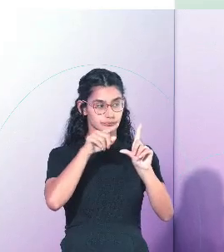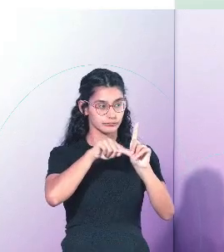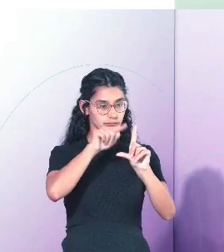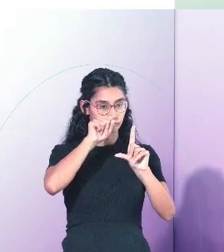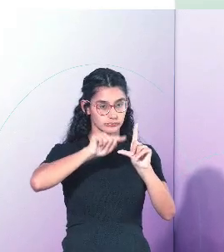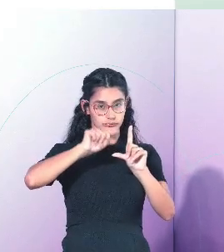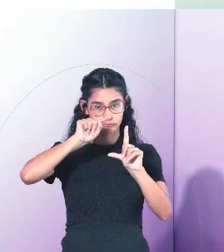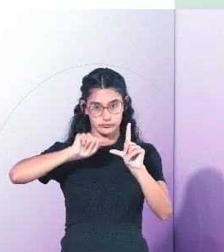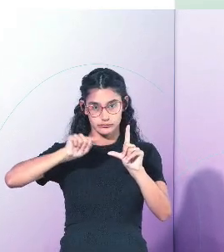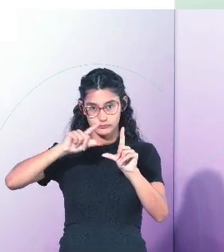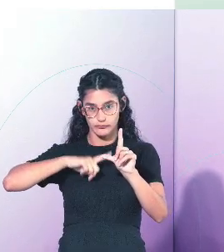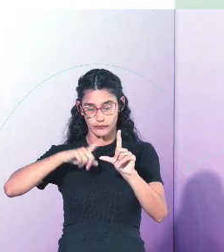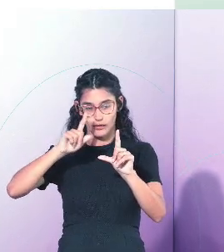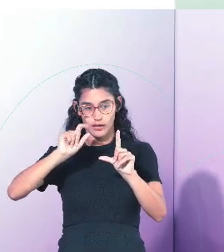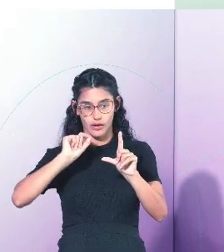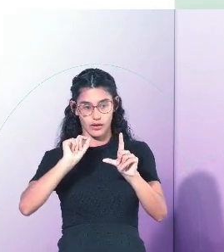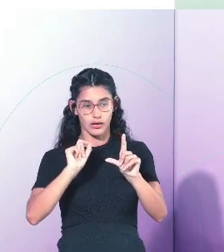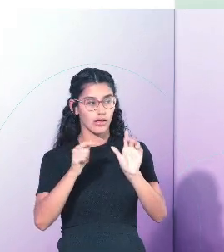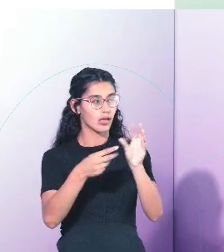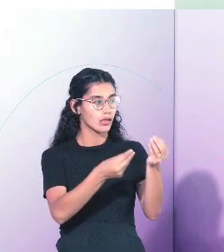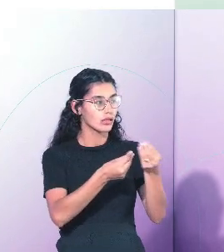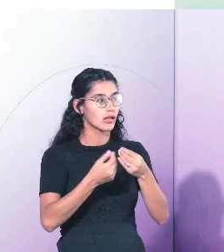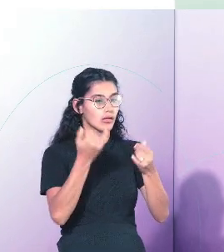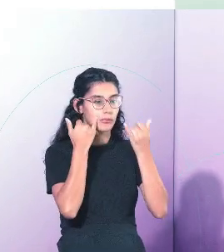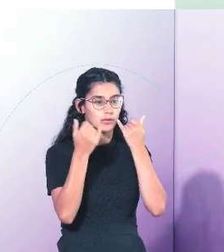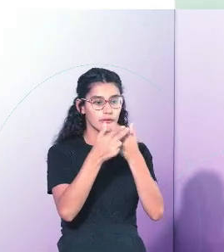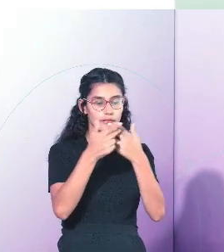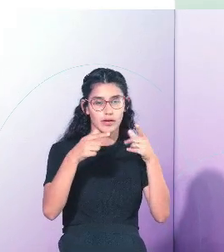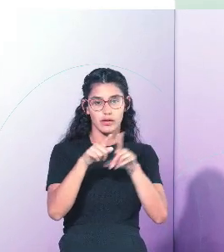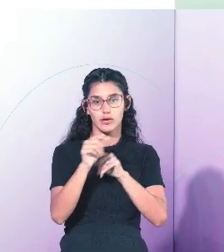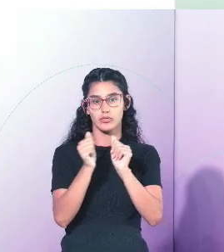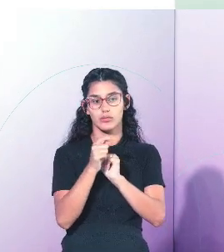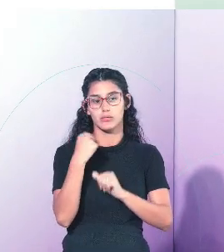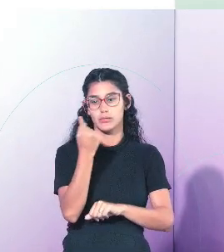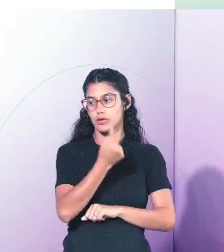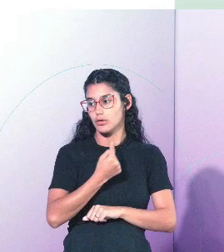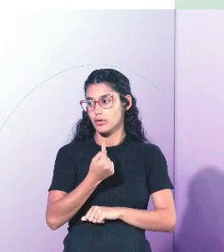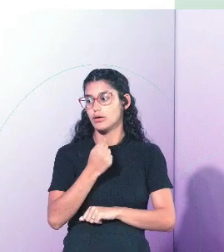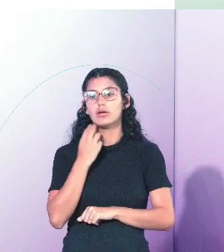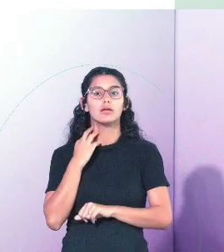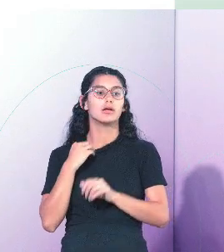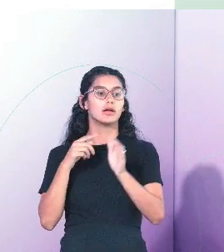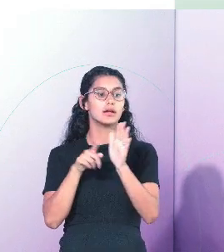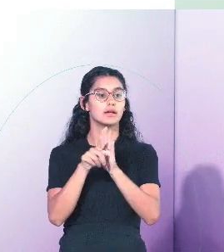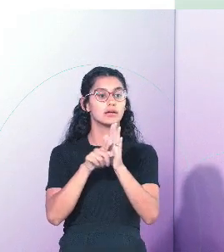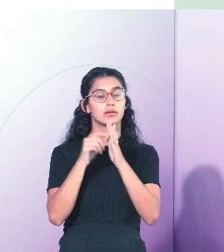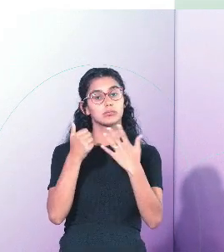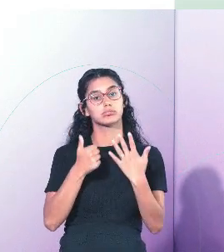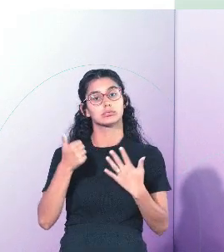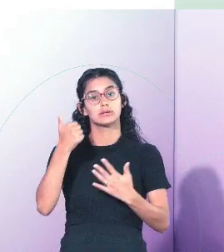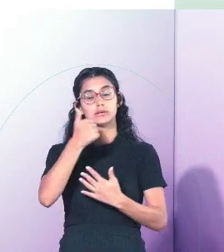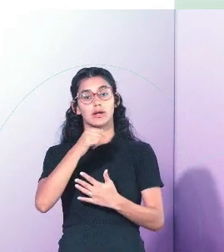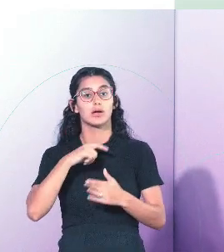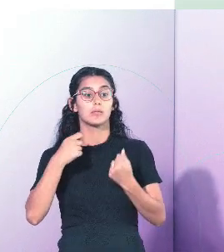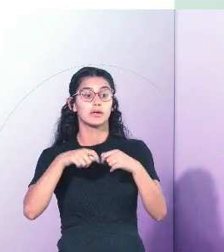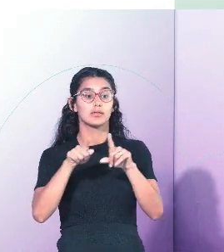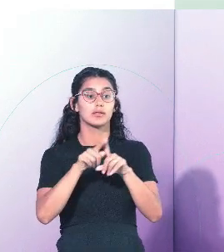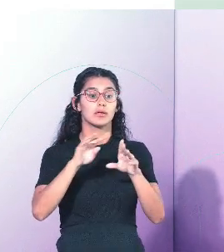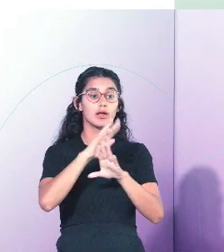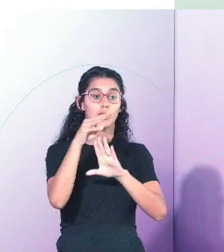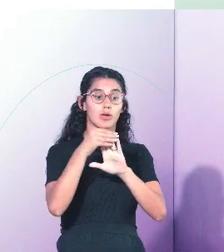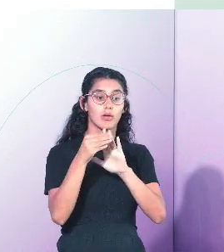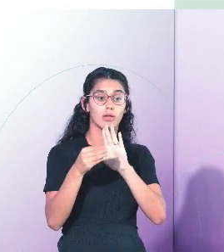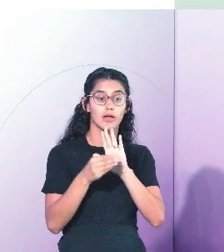aí esse gráfico é o que traz essa informação para esses gestores sobre essa questão da priorização, eu preciso